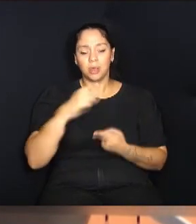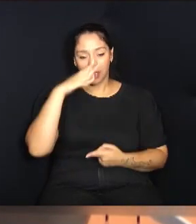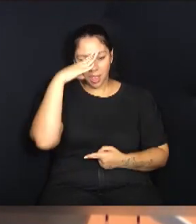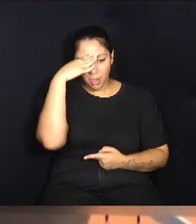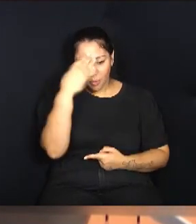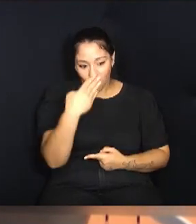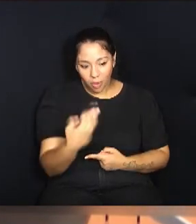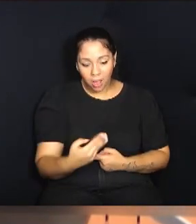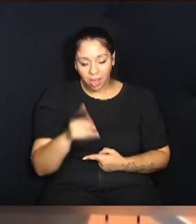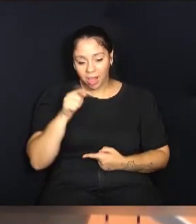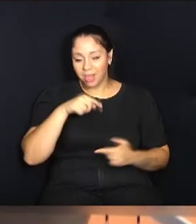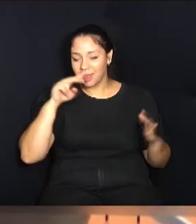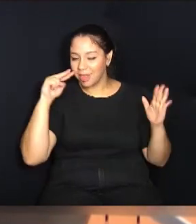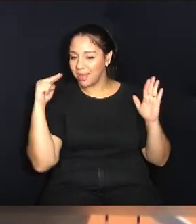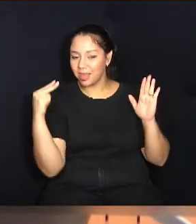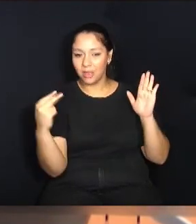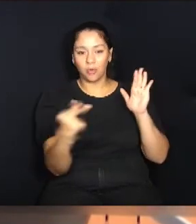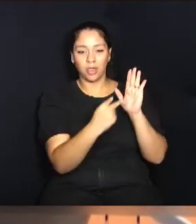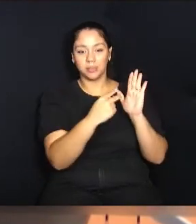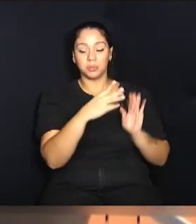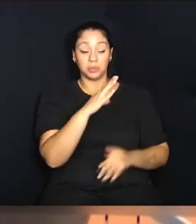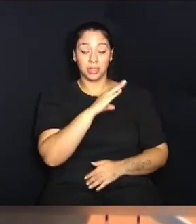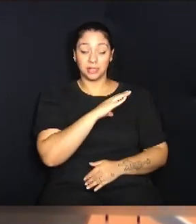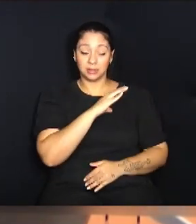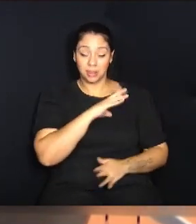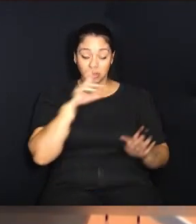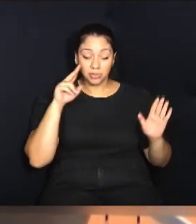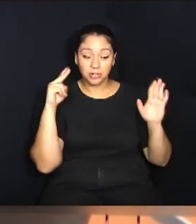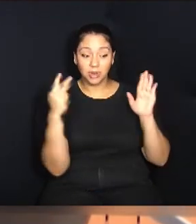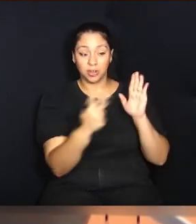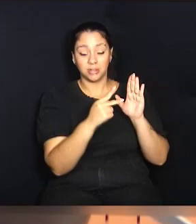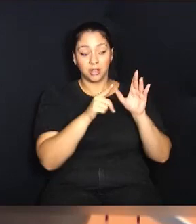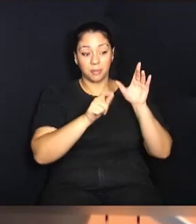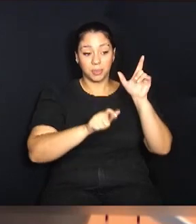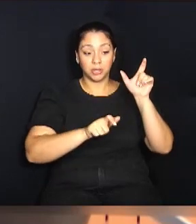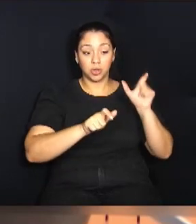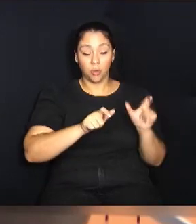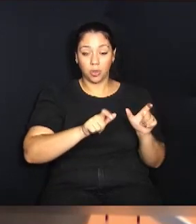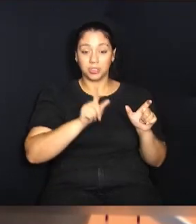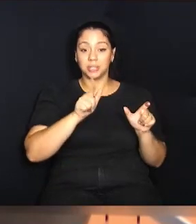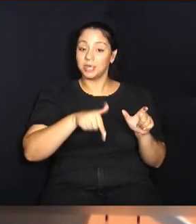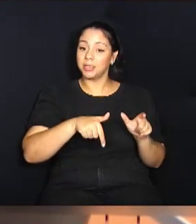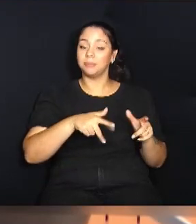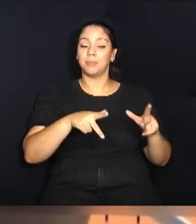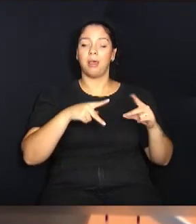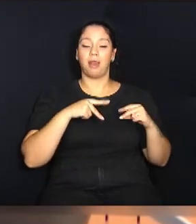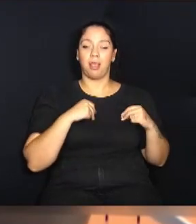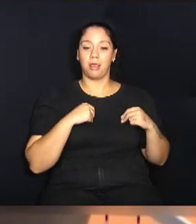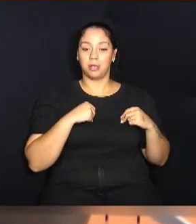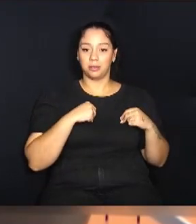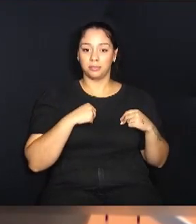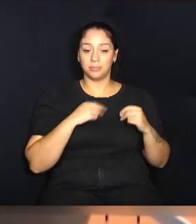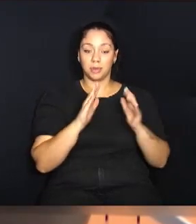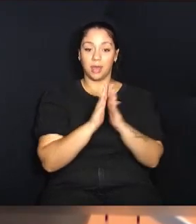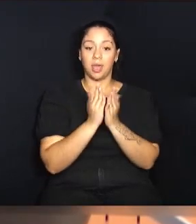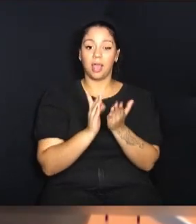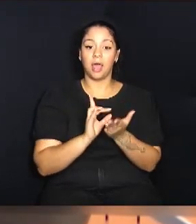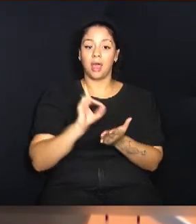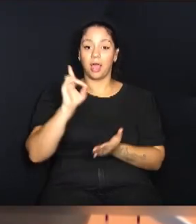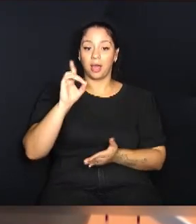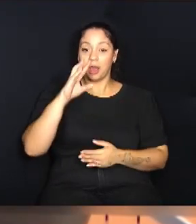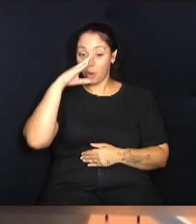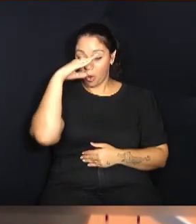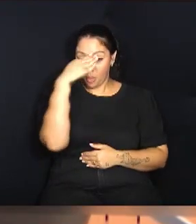um reconhecimento da cidade a pessoas que realmente merecem honra. A Bíblia fala, honra a quem